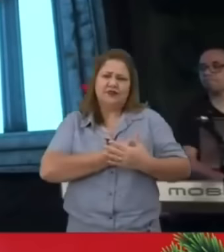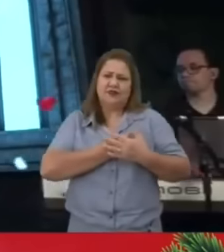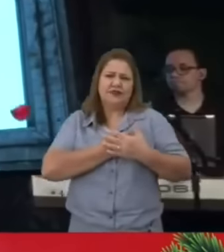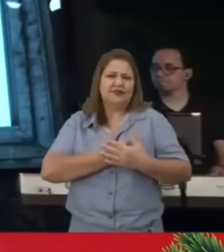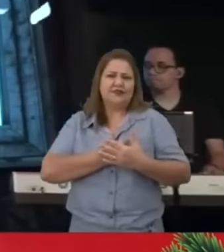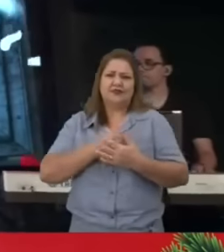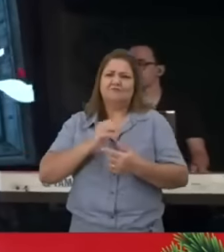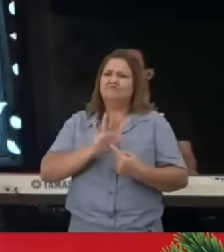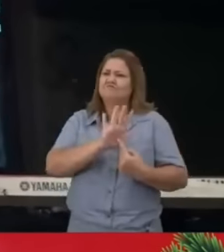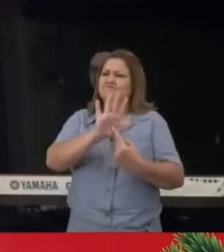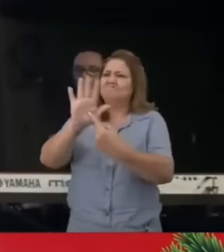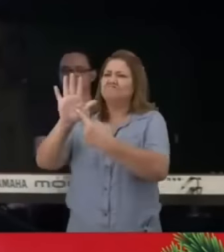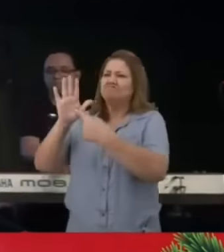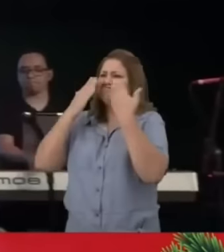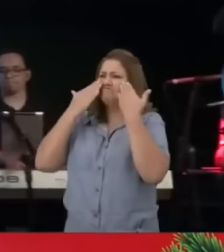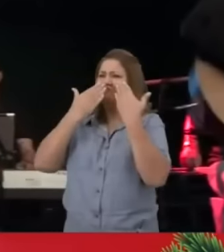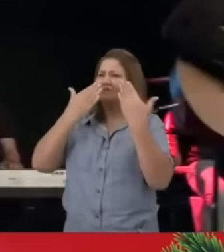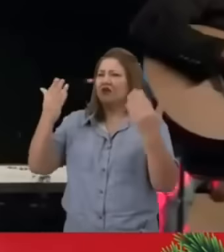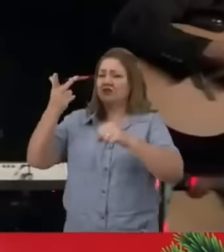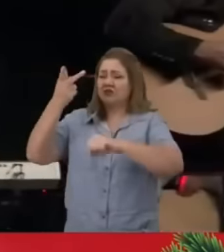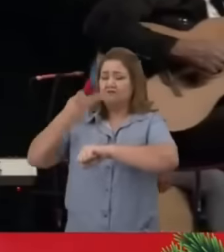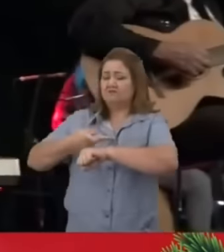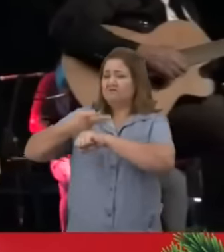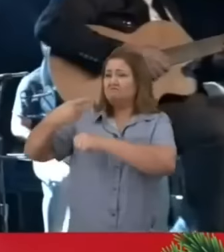exibida de troféu por ele.